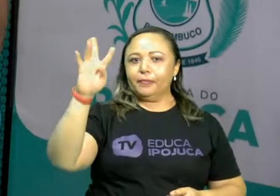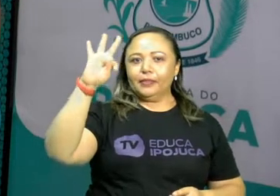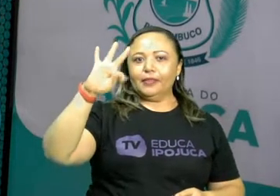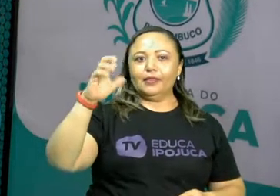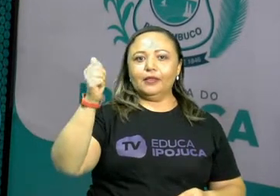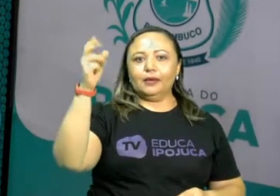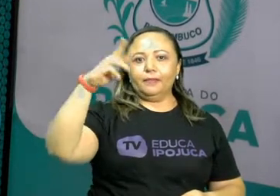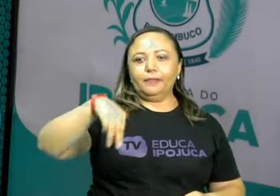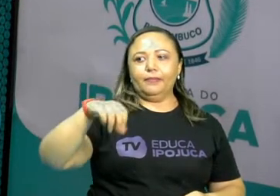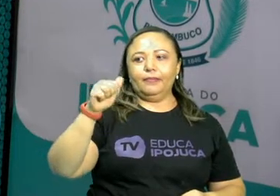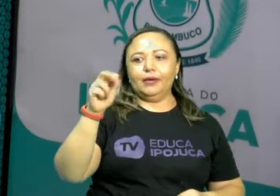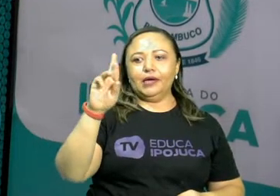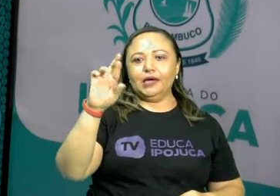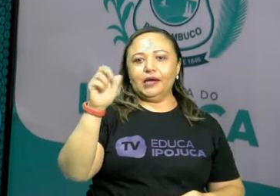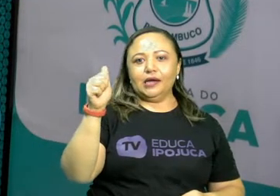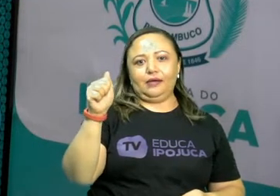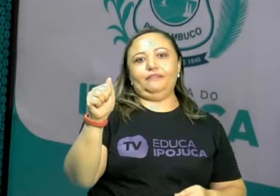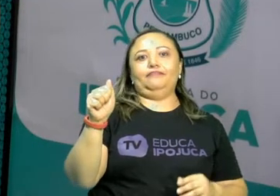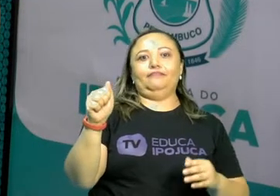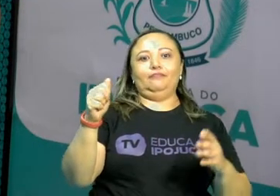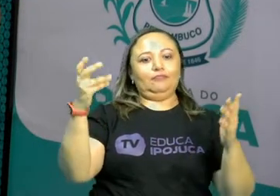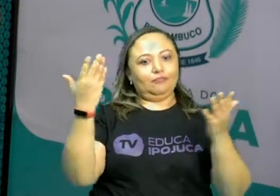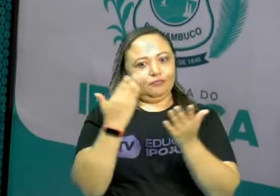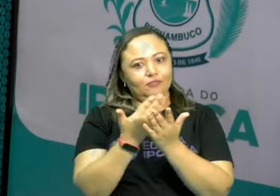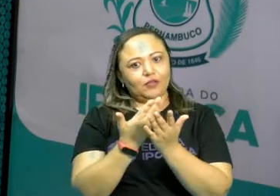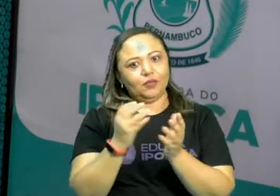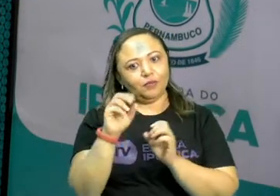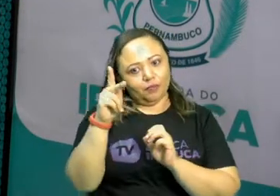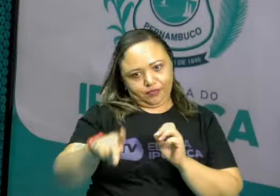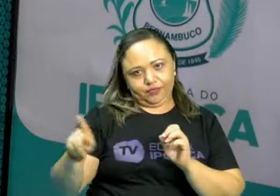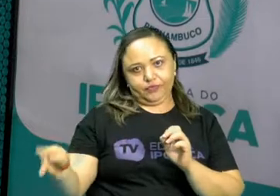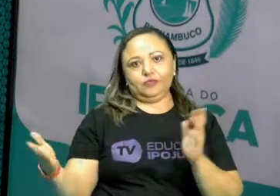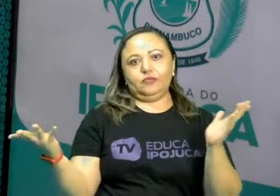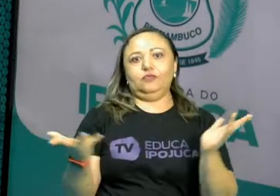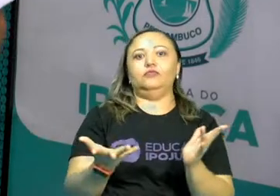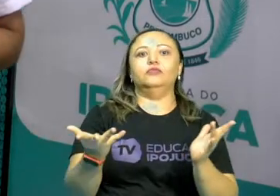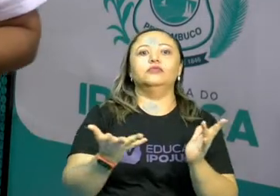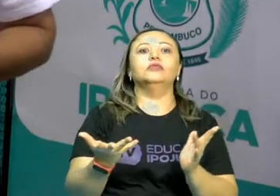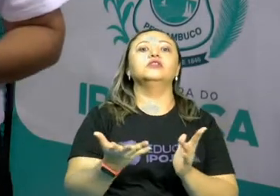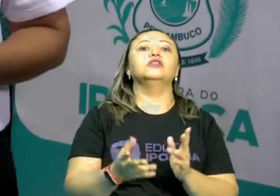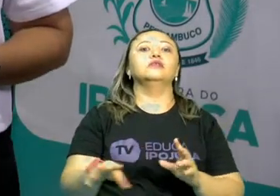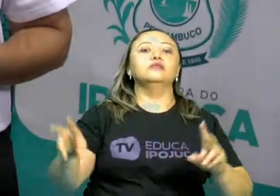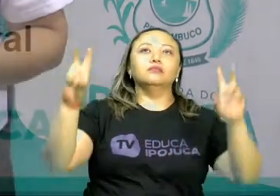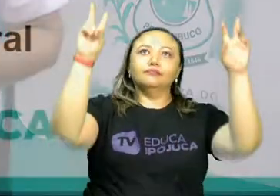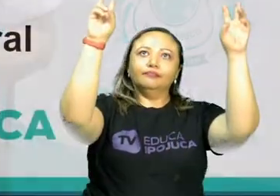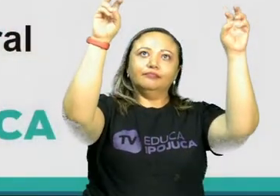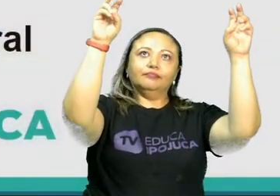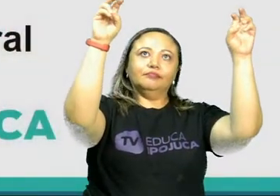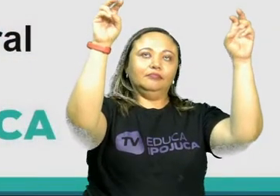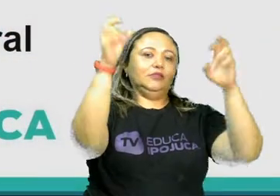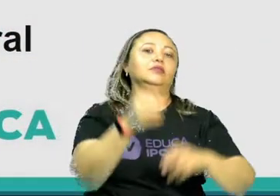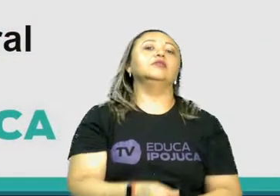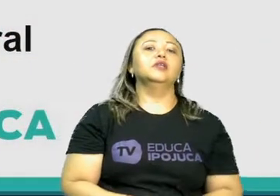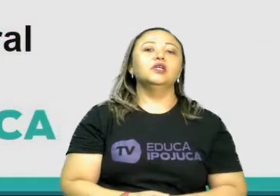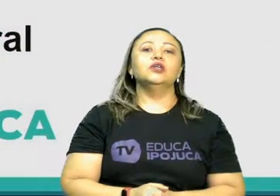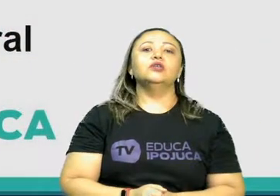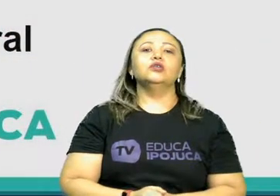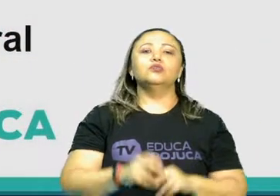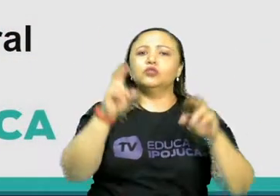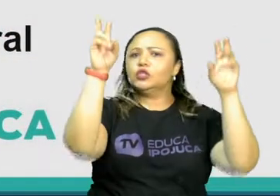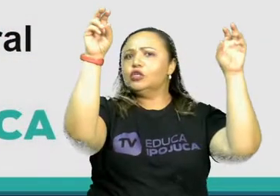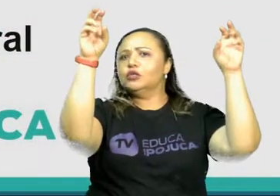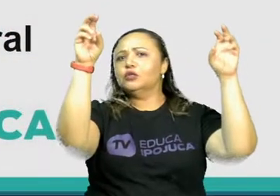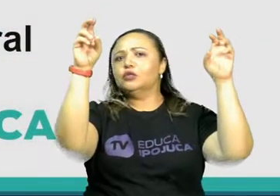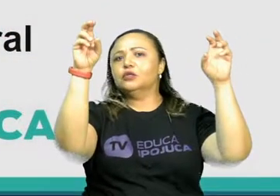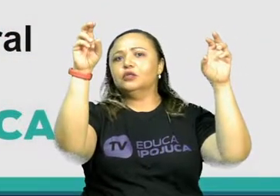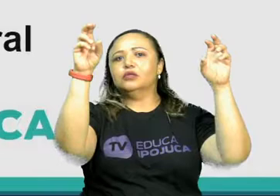Cabral, eu vou ser a professora de vocês de hoje. Nossa aula hoje vai para os nossos sextos anos e o assunto